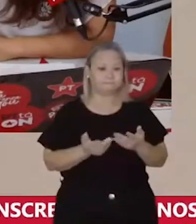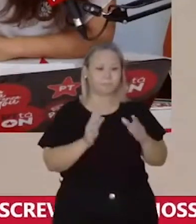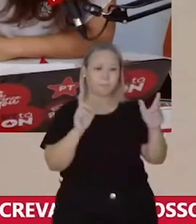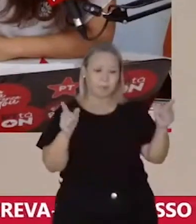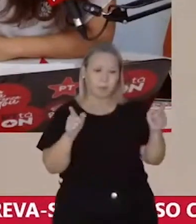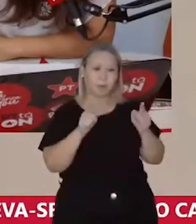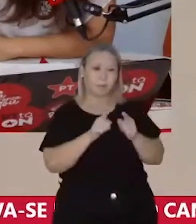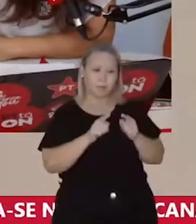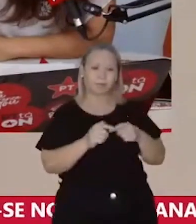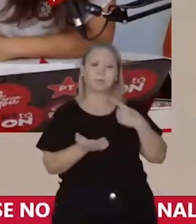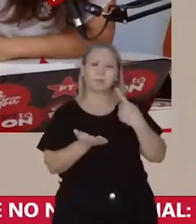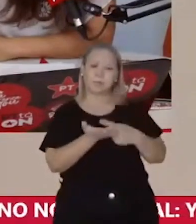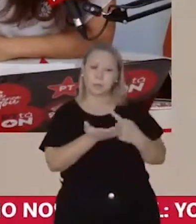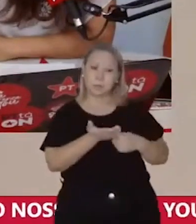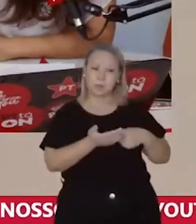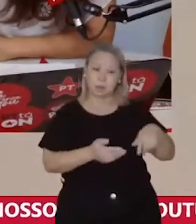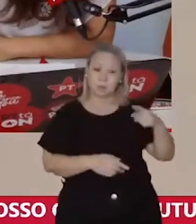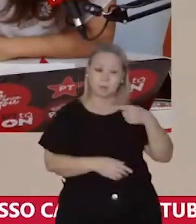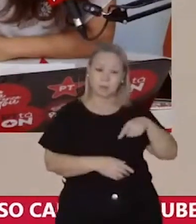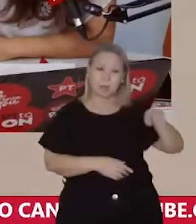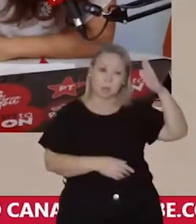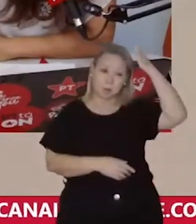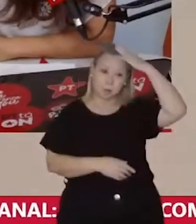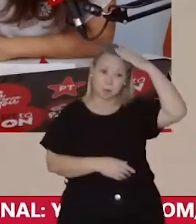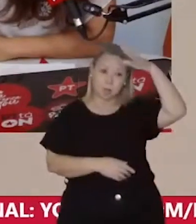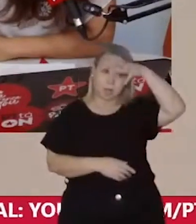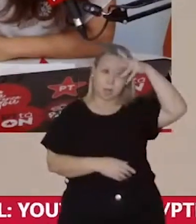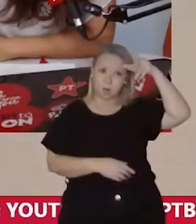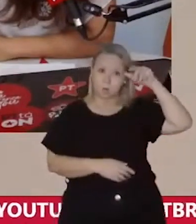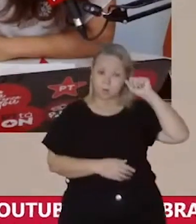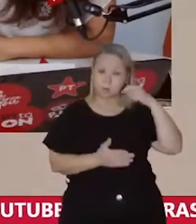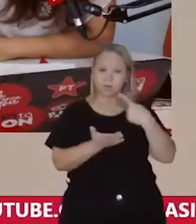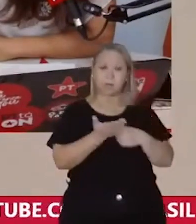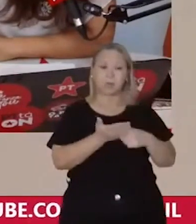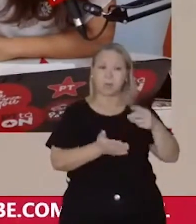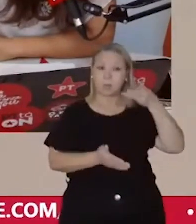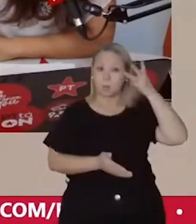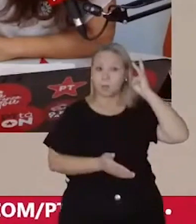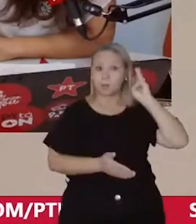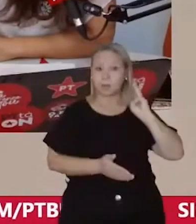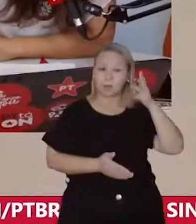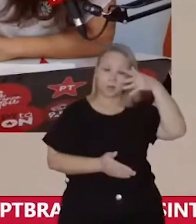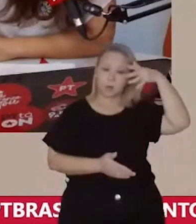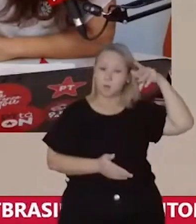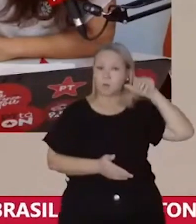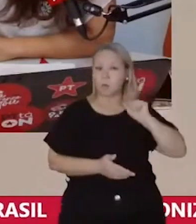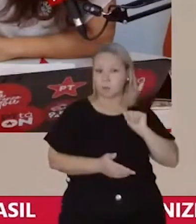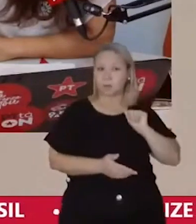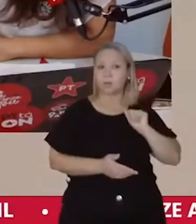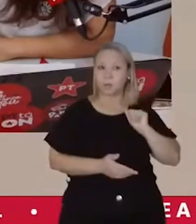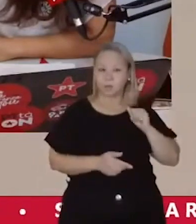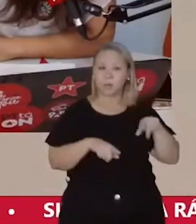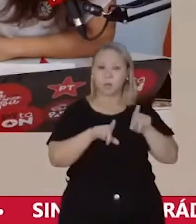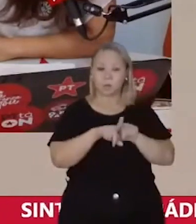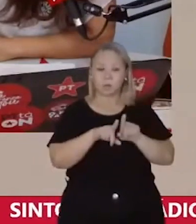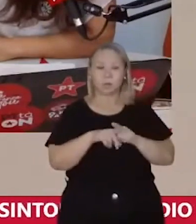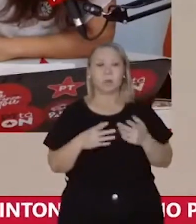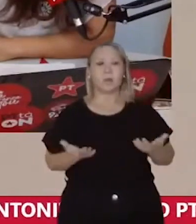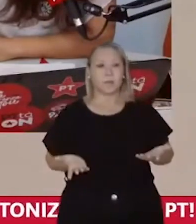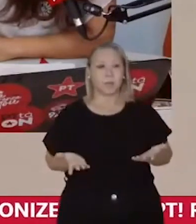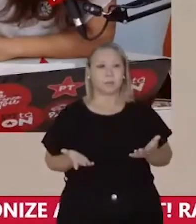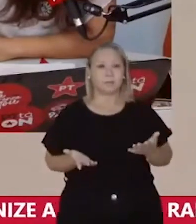já marcamos para ir no Pará, no Amazonas, estamos marcando também no Maranhão, no Mato Grosso, e nós vamos mostrar que se